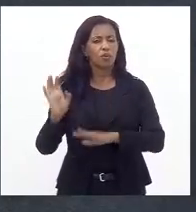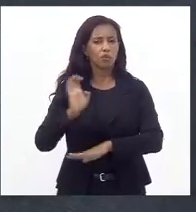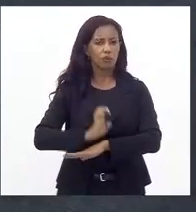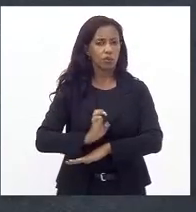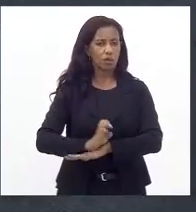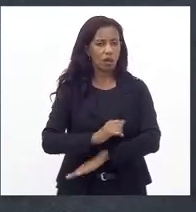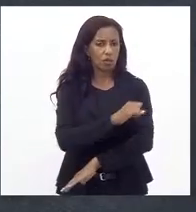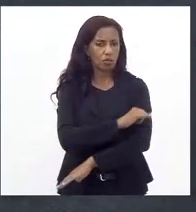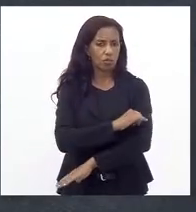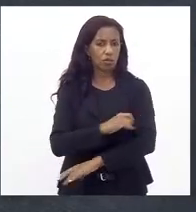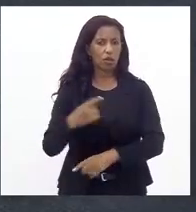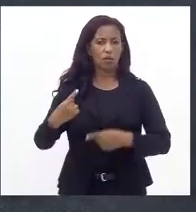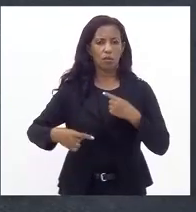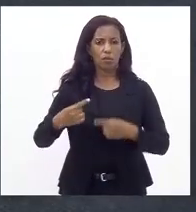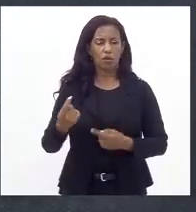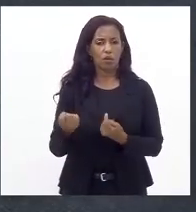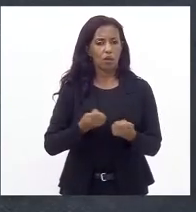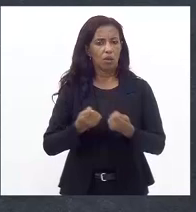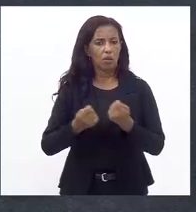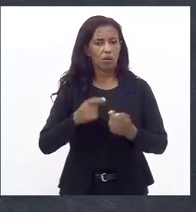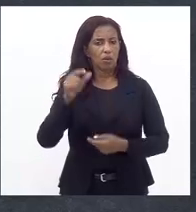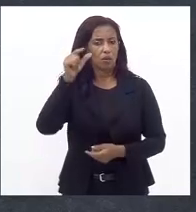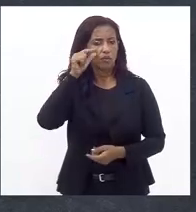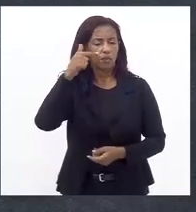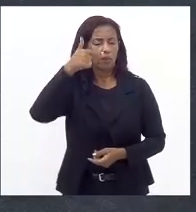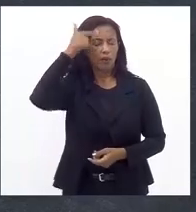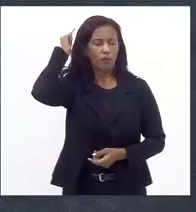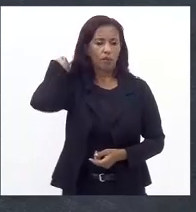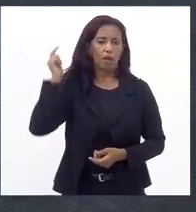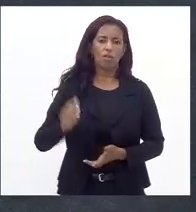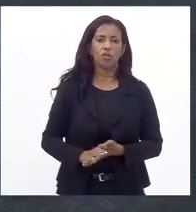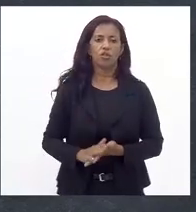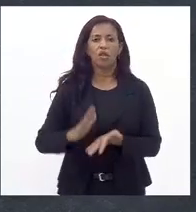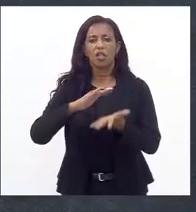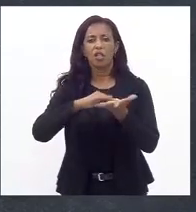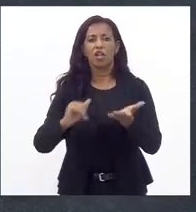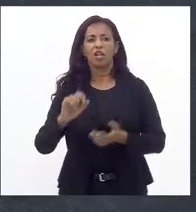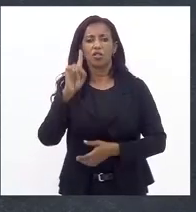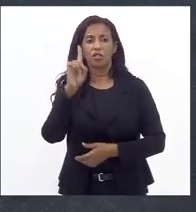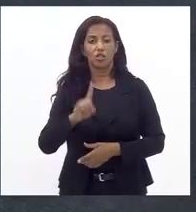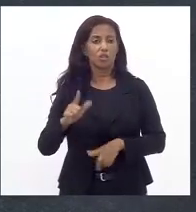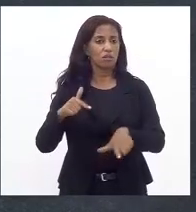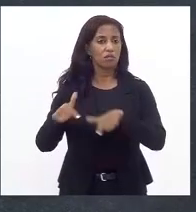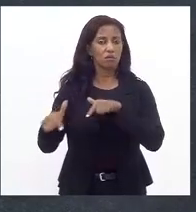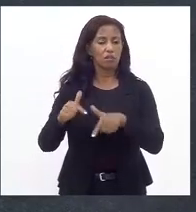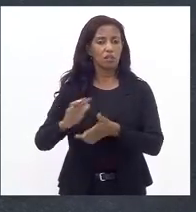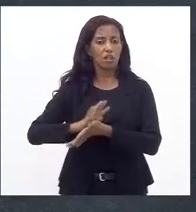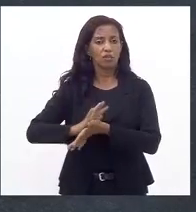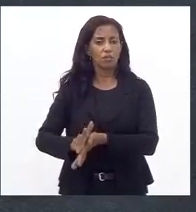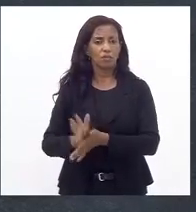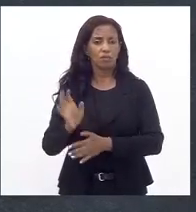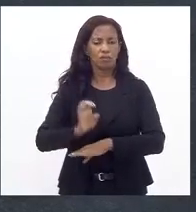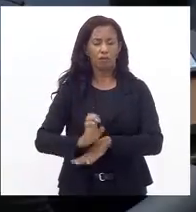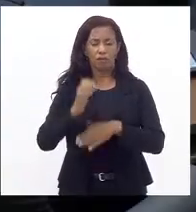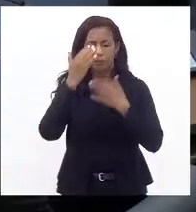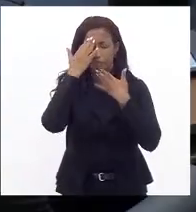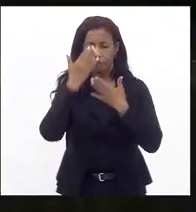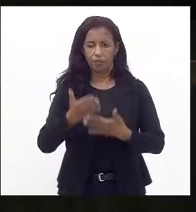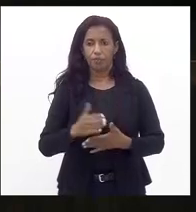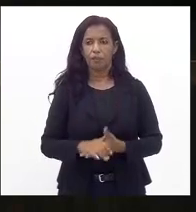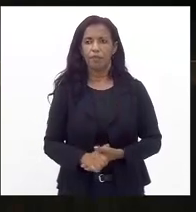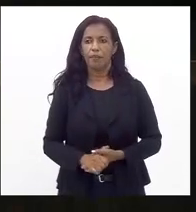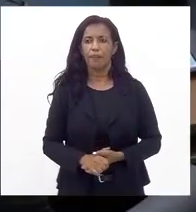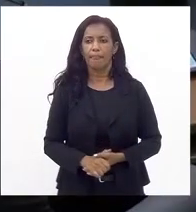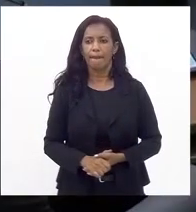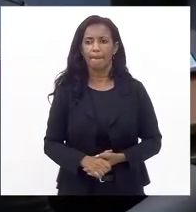estado do Rio de Janeiro a política econômica do Paulo Guedes que é privatista que retira direitos dos Servidores e quer esmagar o estado muito obrigado